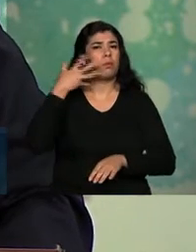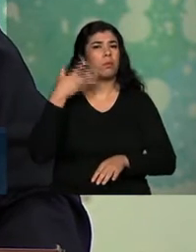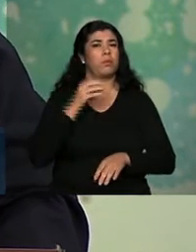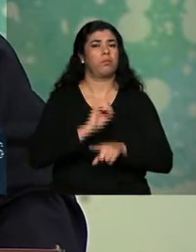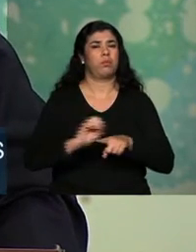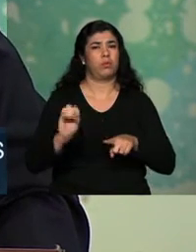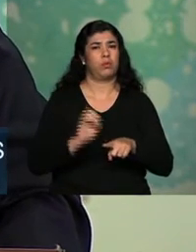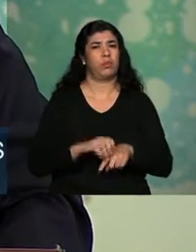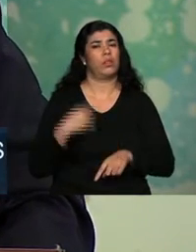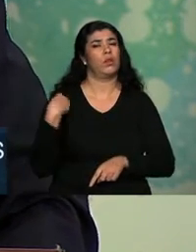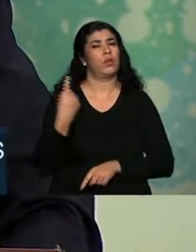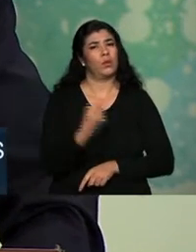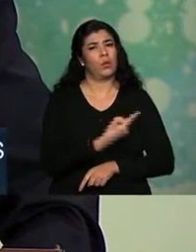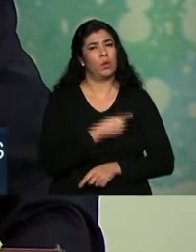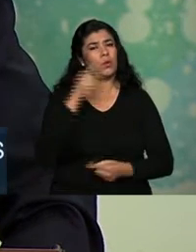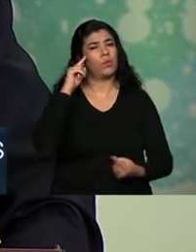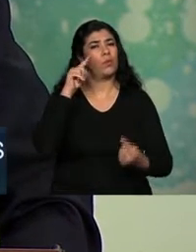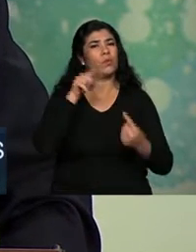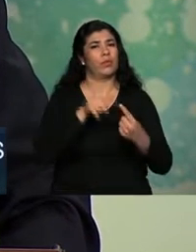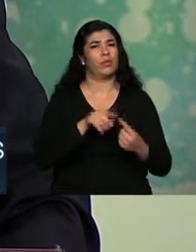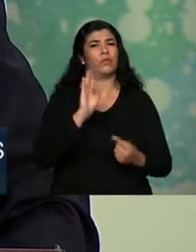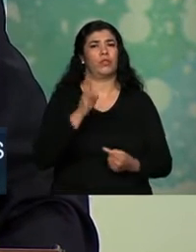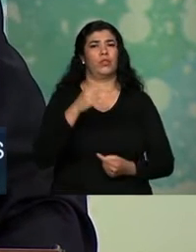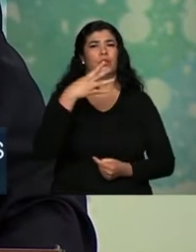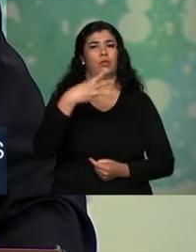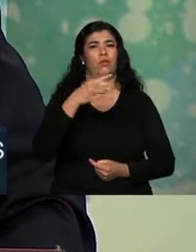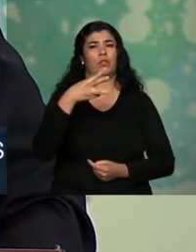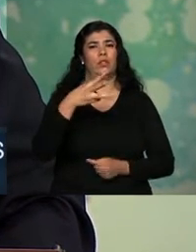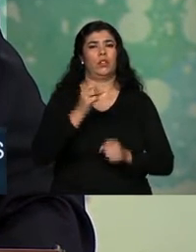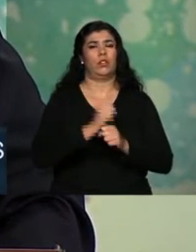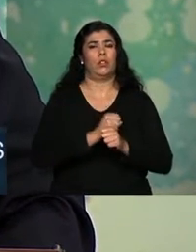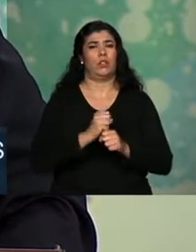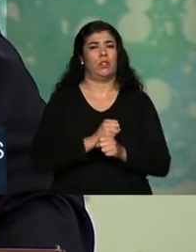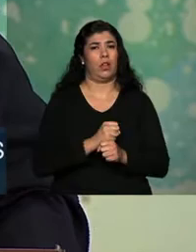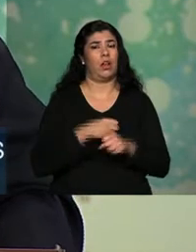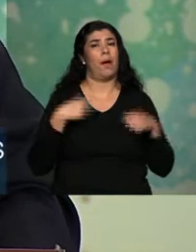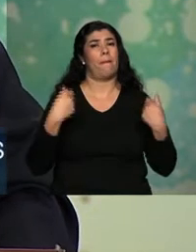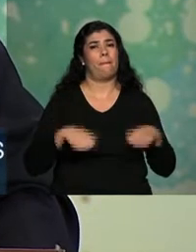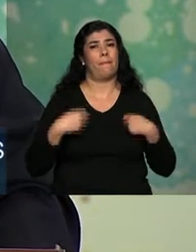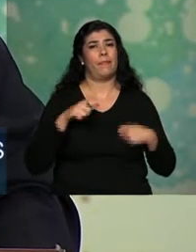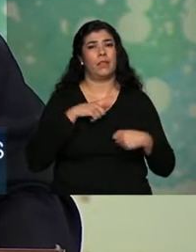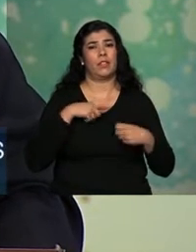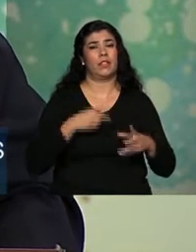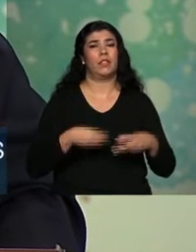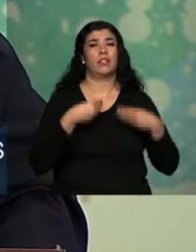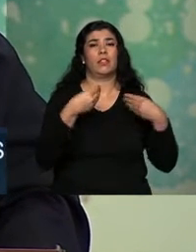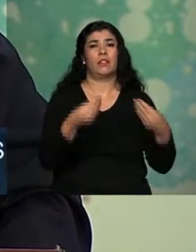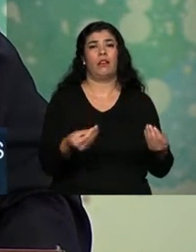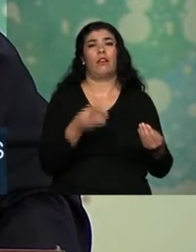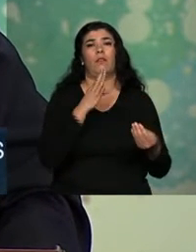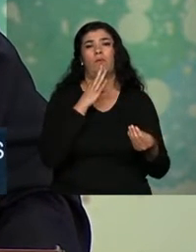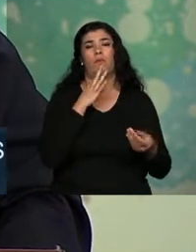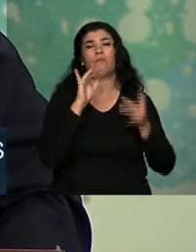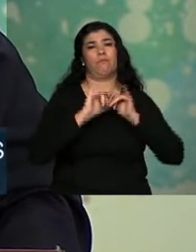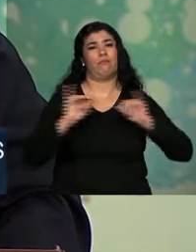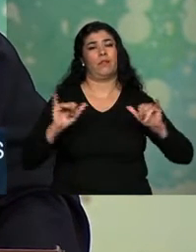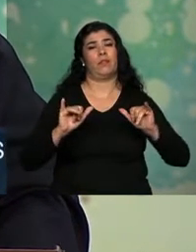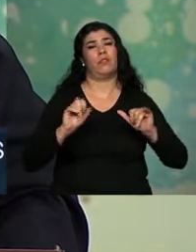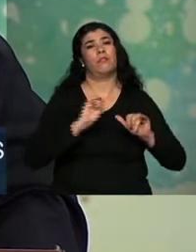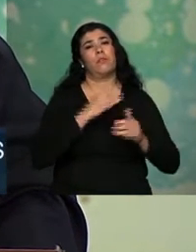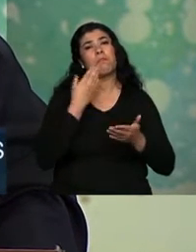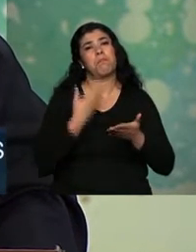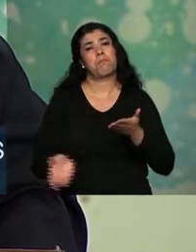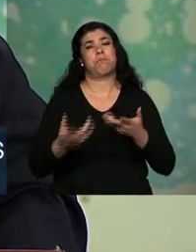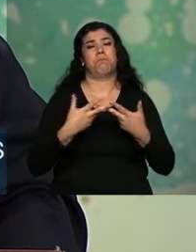43 anos. Quem não tem acesso à informação e ao conhecimento fica mais vulnerável. O SEBRAE tem